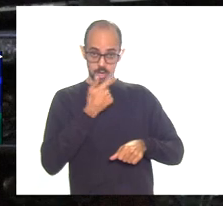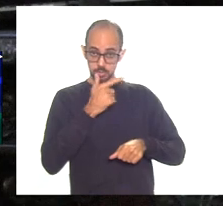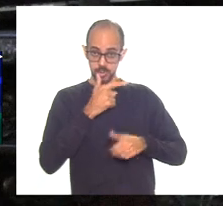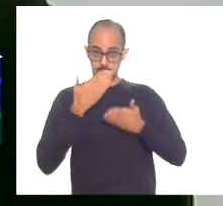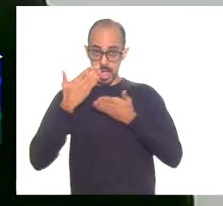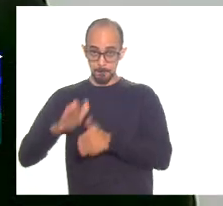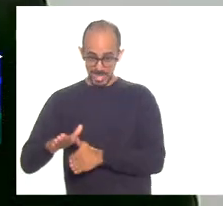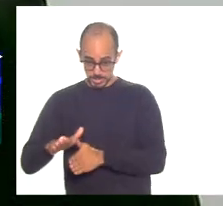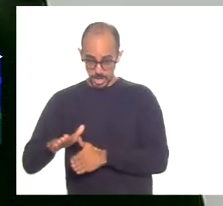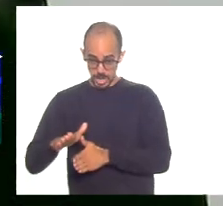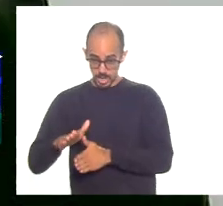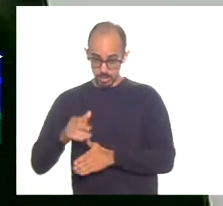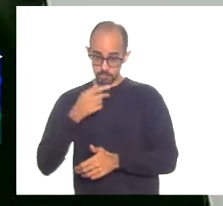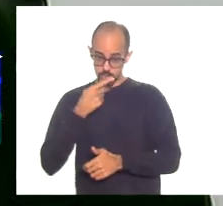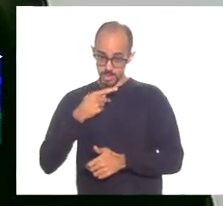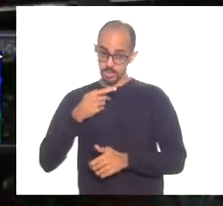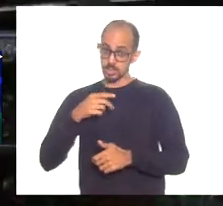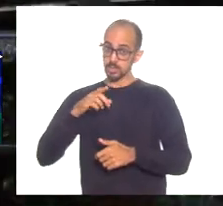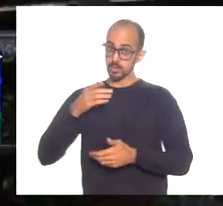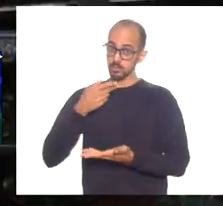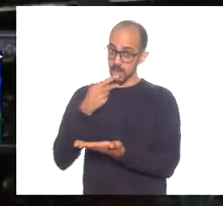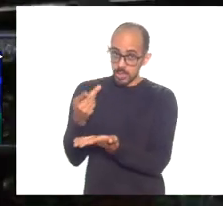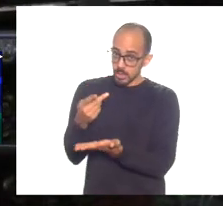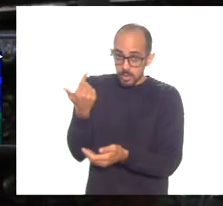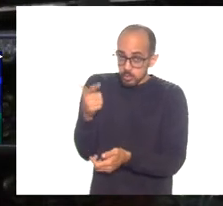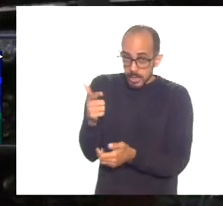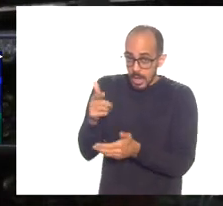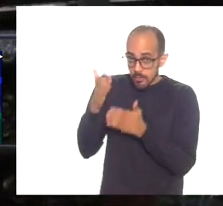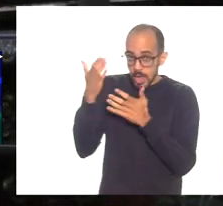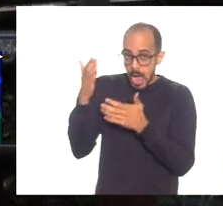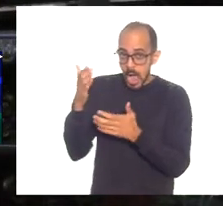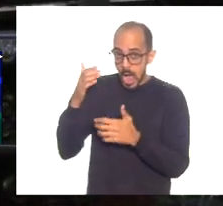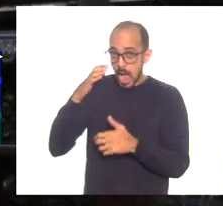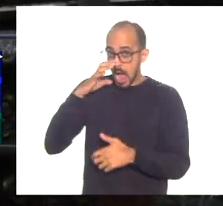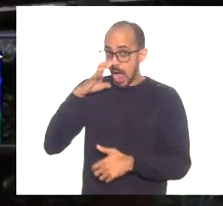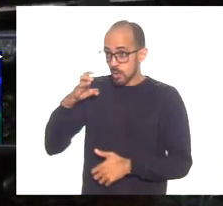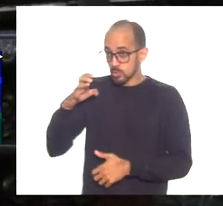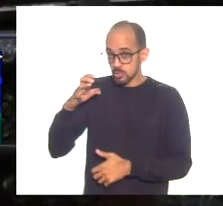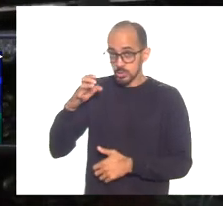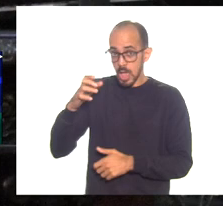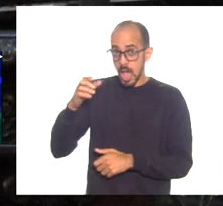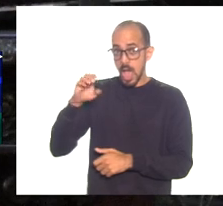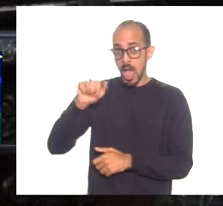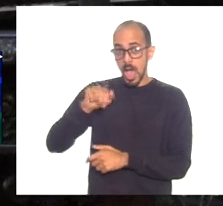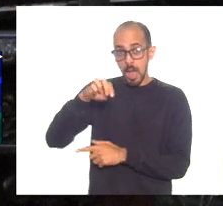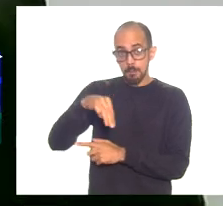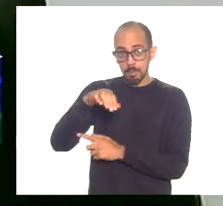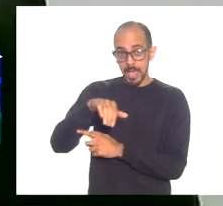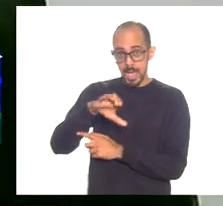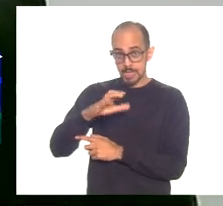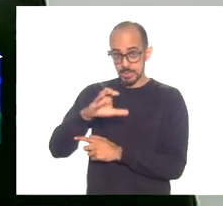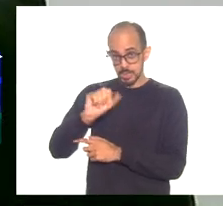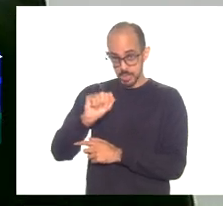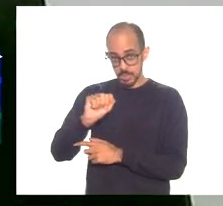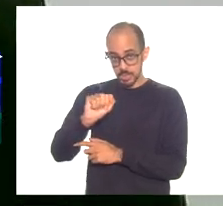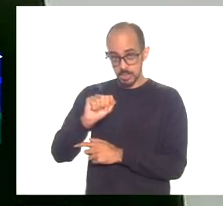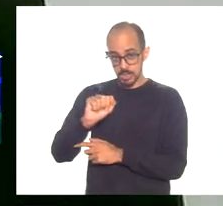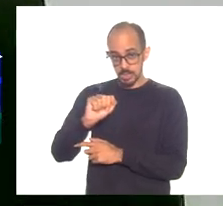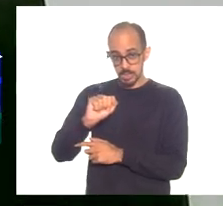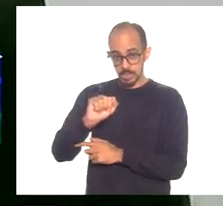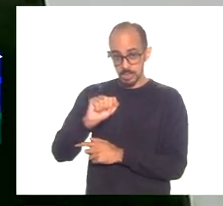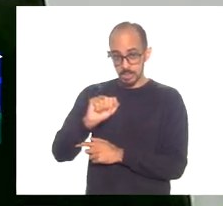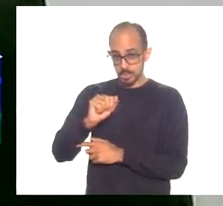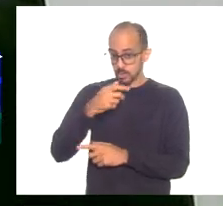Presidente possa beleza tá dizendo que ele não ameaçou parlamentar o presidente que o governador Cássio